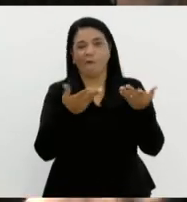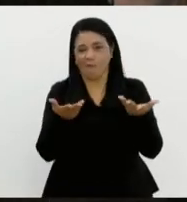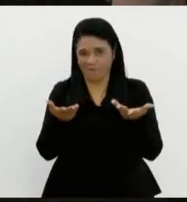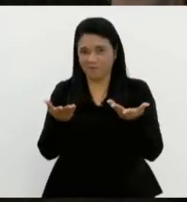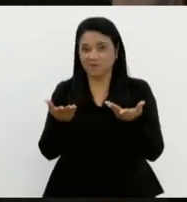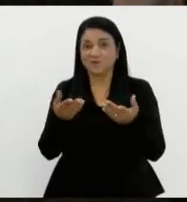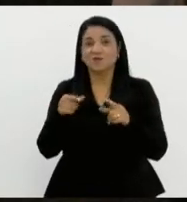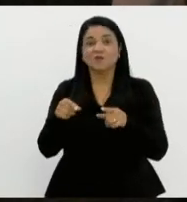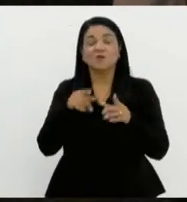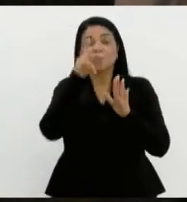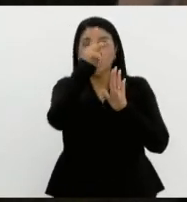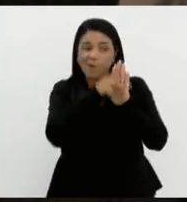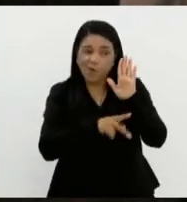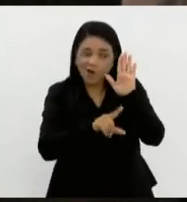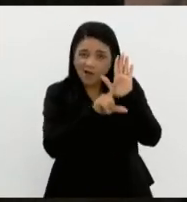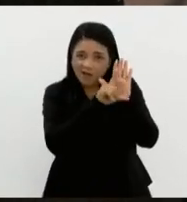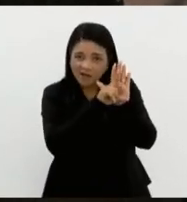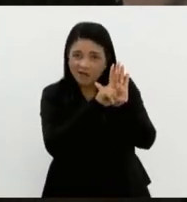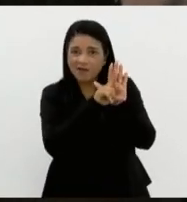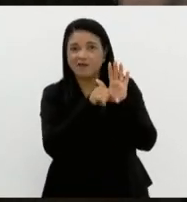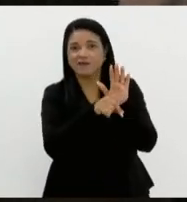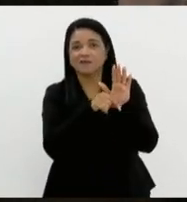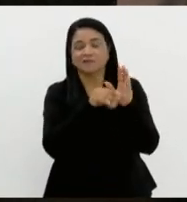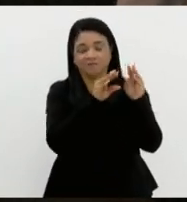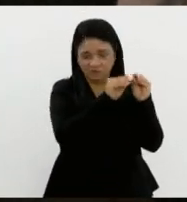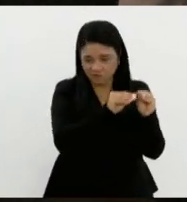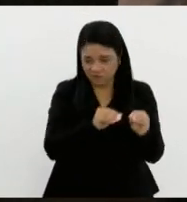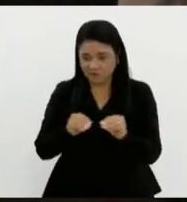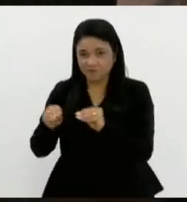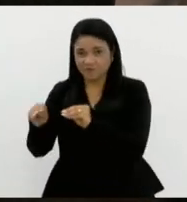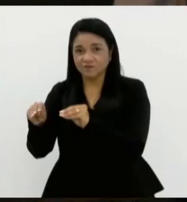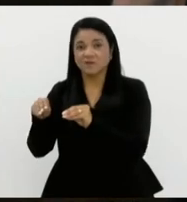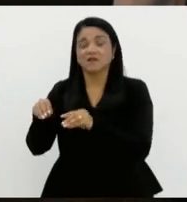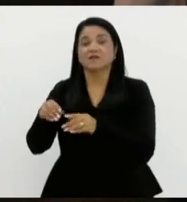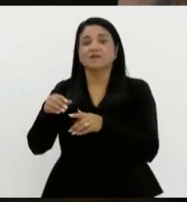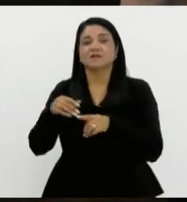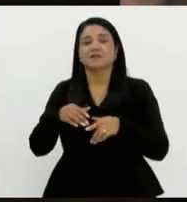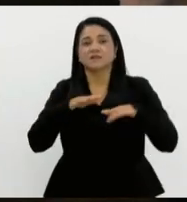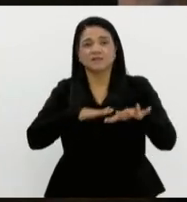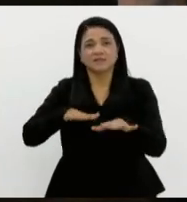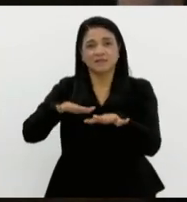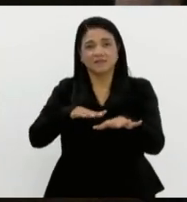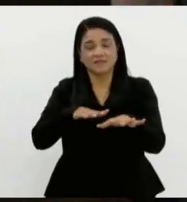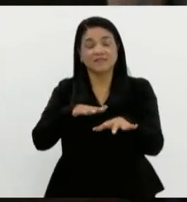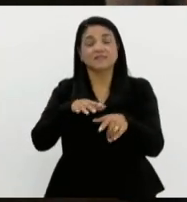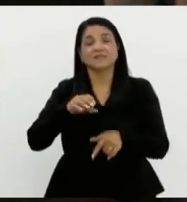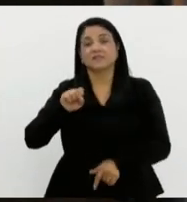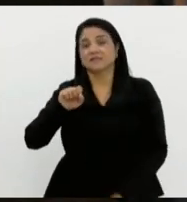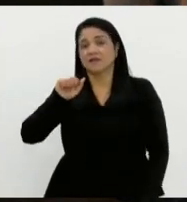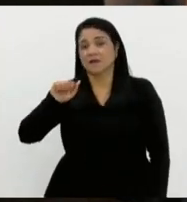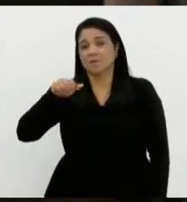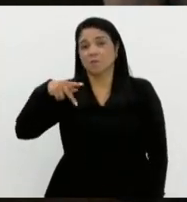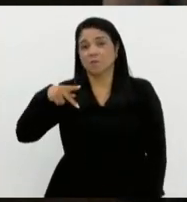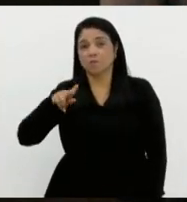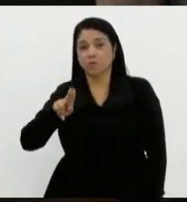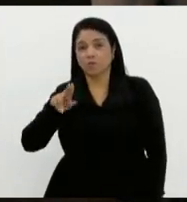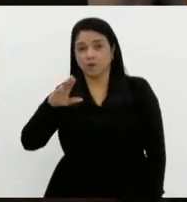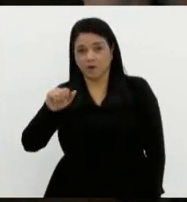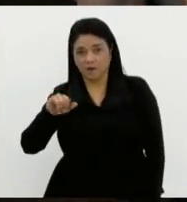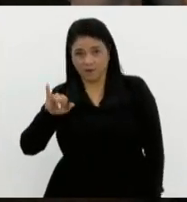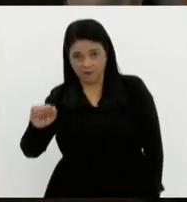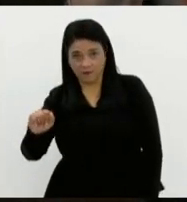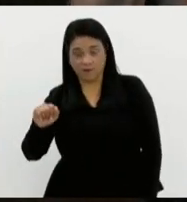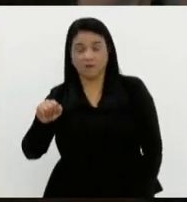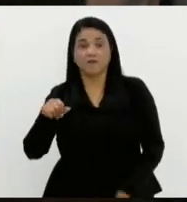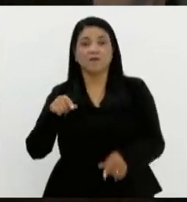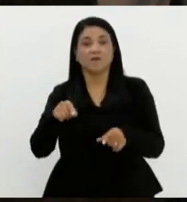nosso que transfere o comando da Sapucaí para o Estado do Rio de Janeiro, cada vez mais pertinente à discussão, porque mais uma